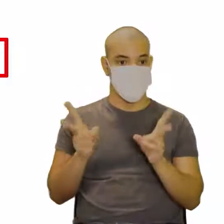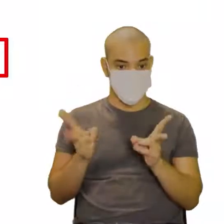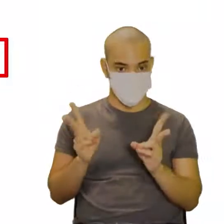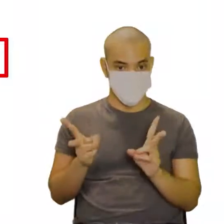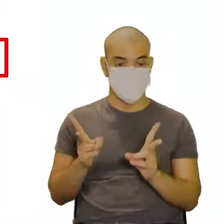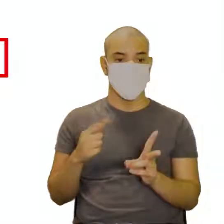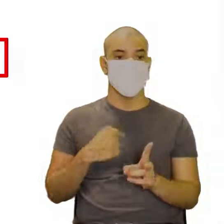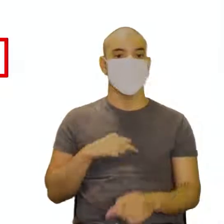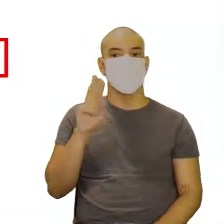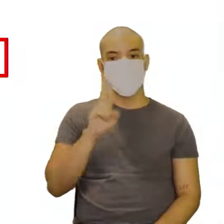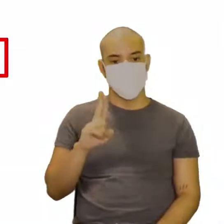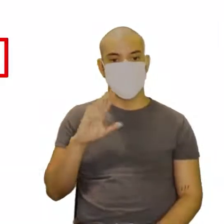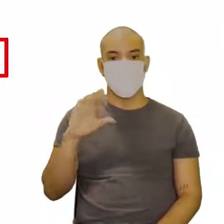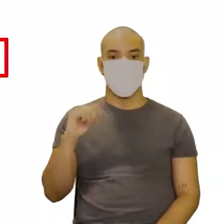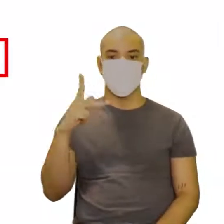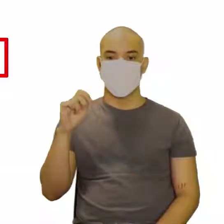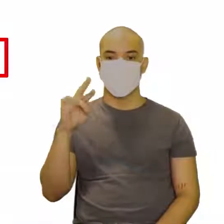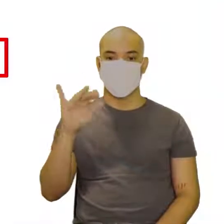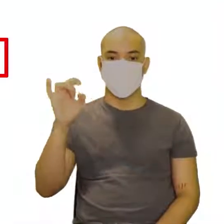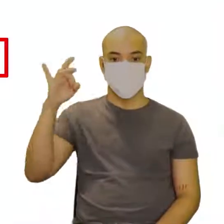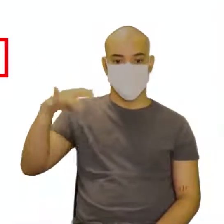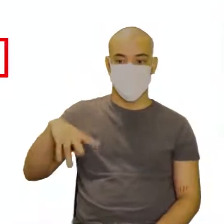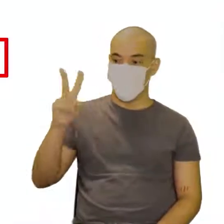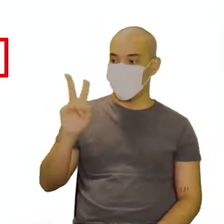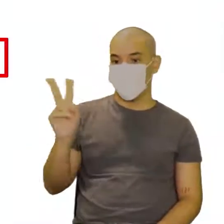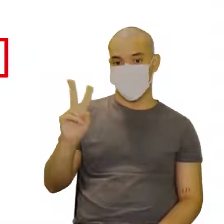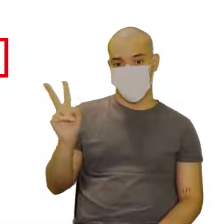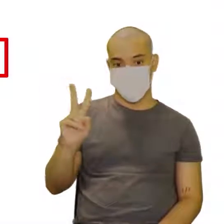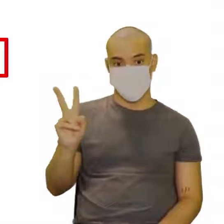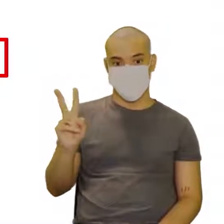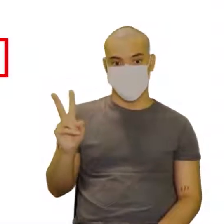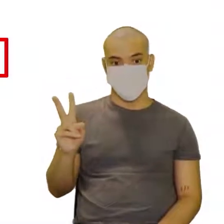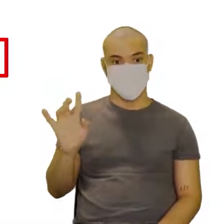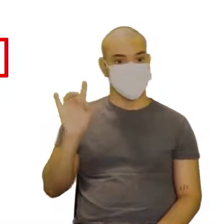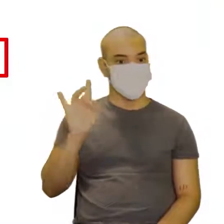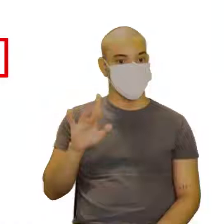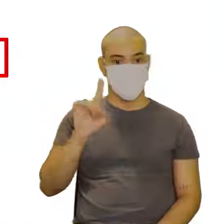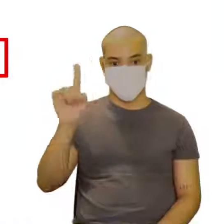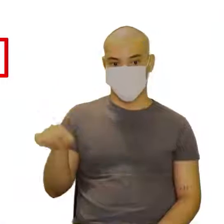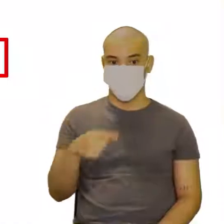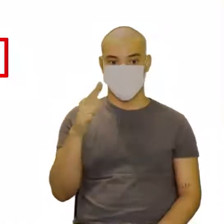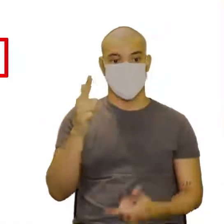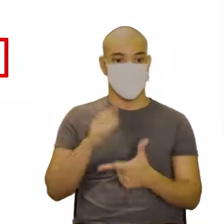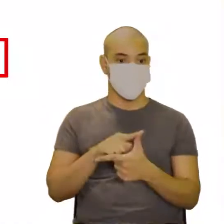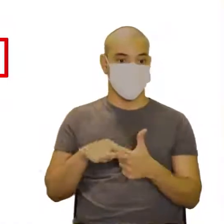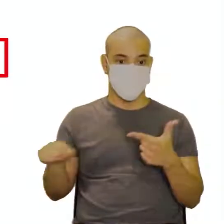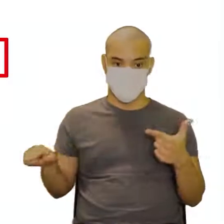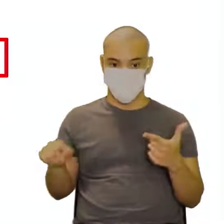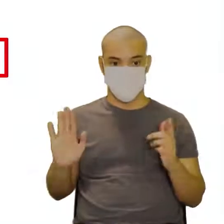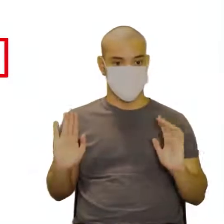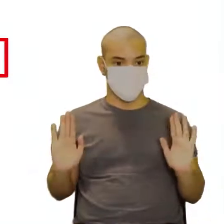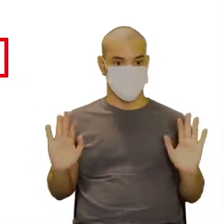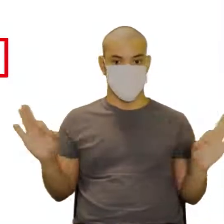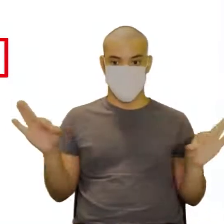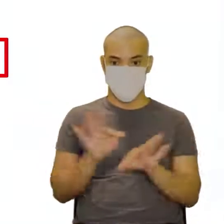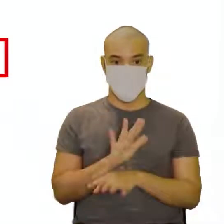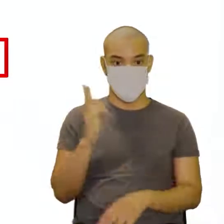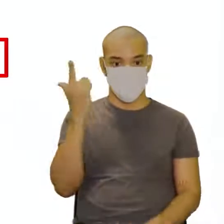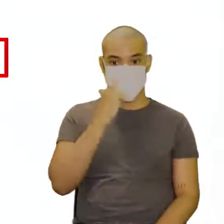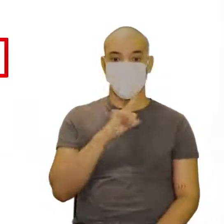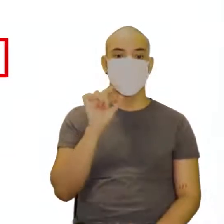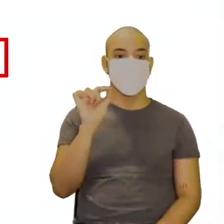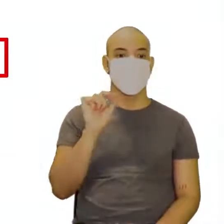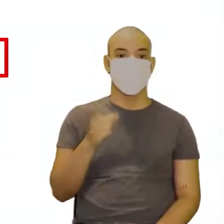carga, peguei a capacitância, sobrou quem? A voltagem. Opa, é só passar dividindo. Passei dividindo aqui,